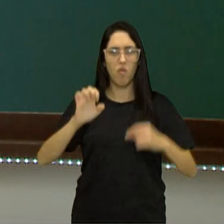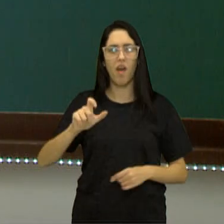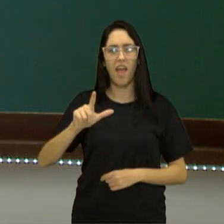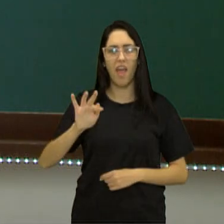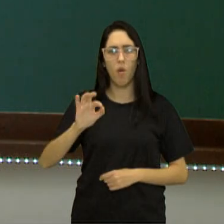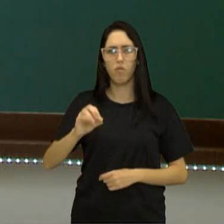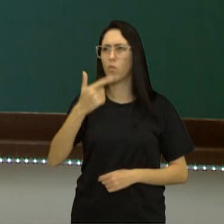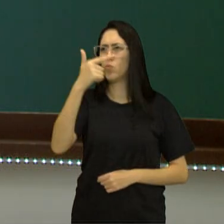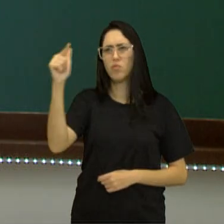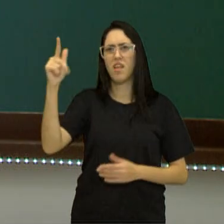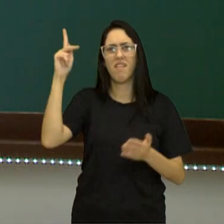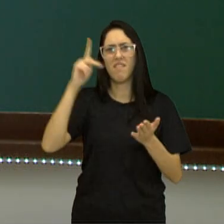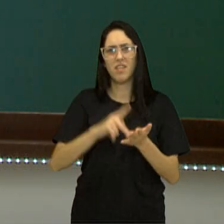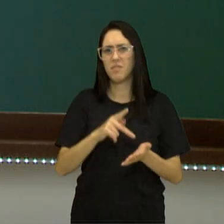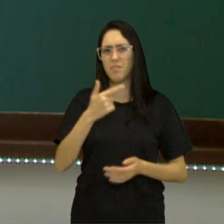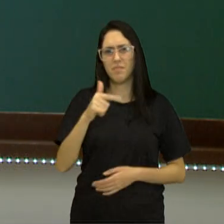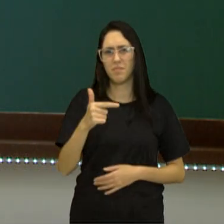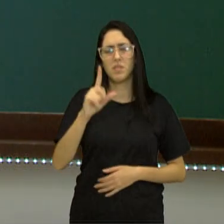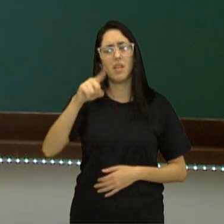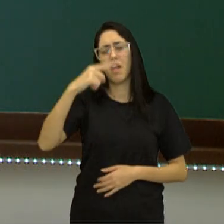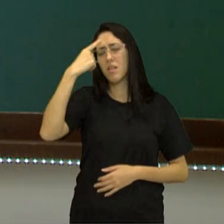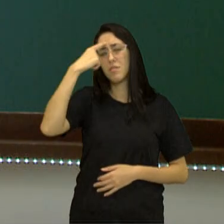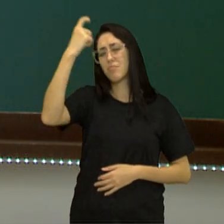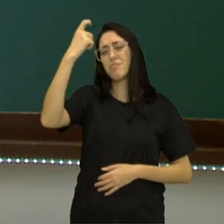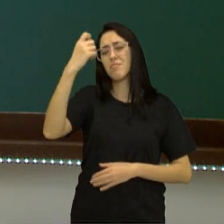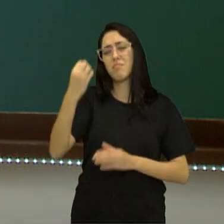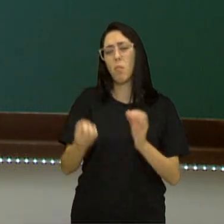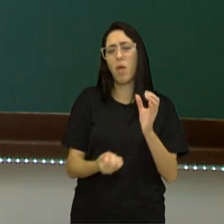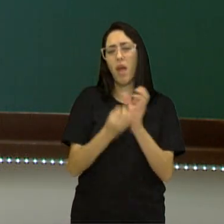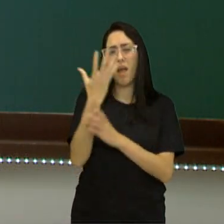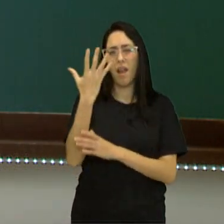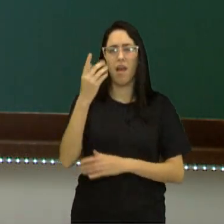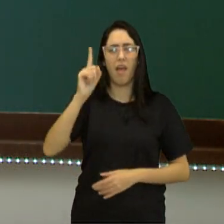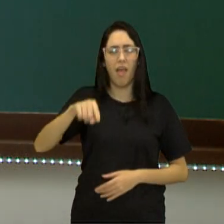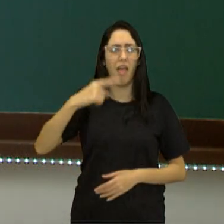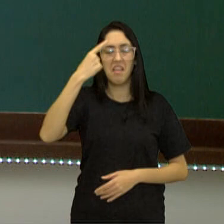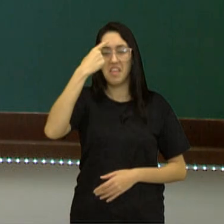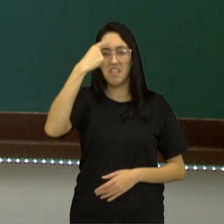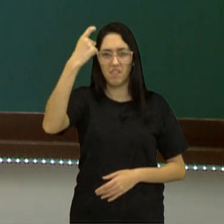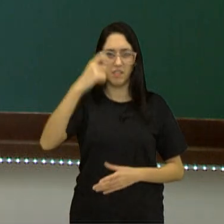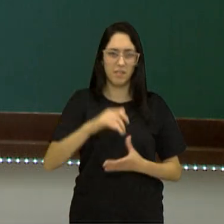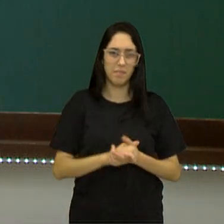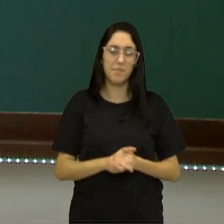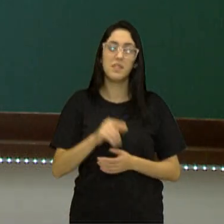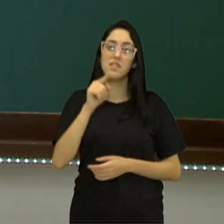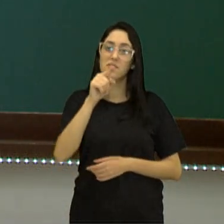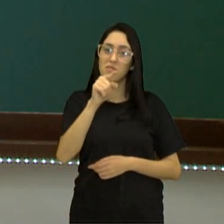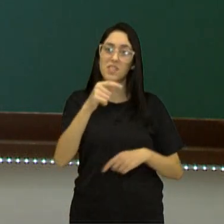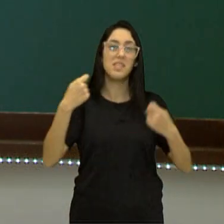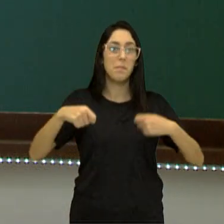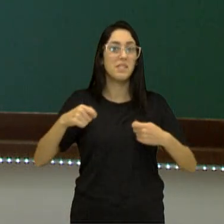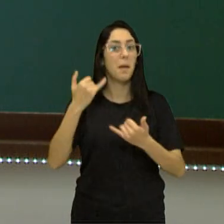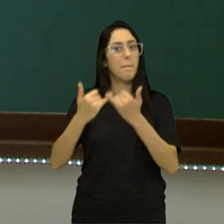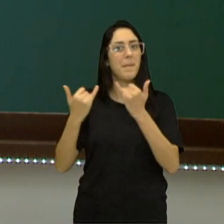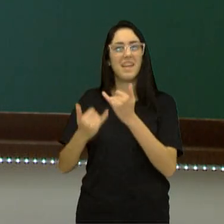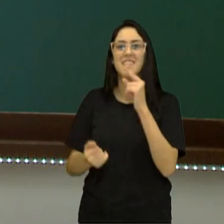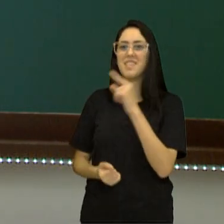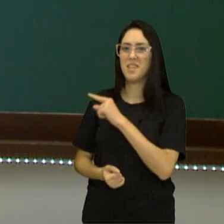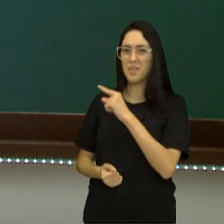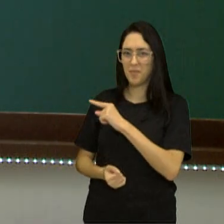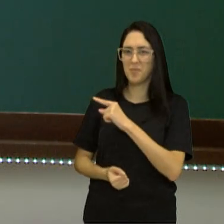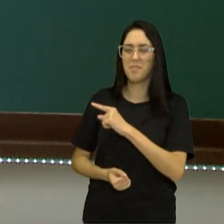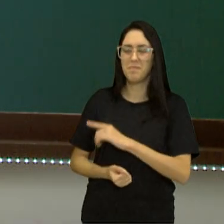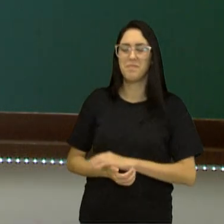elfo da Bavária. Por isso que ele é fantástico, ele é criado, ele é inventado e você vai fazer algo parecido. Vejam